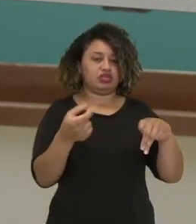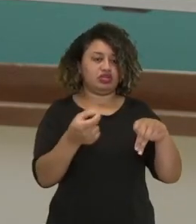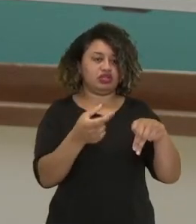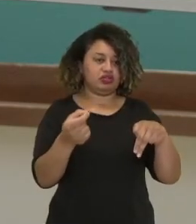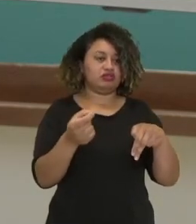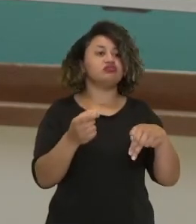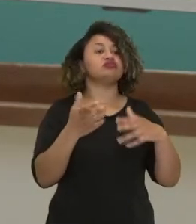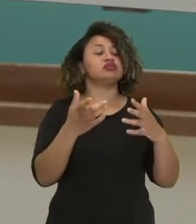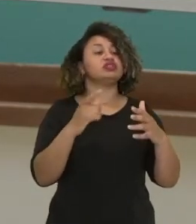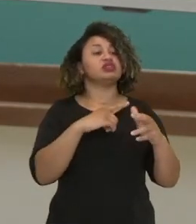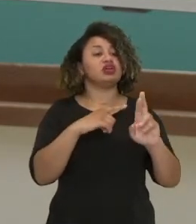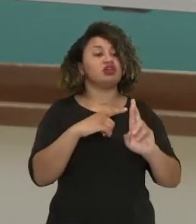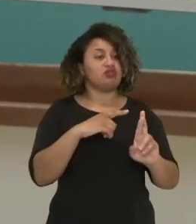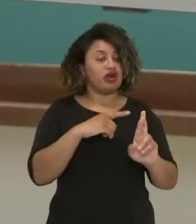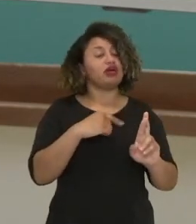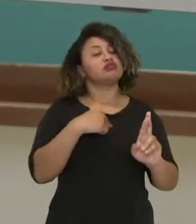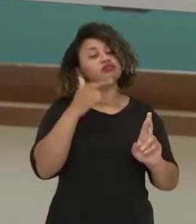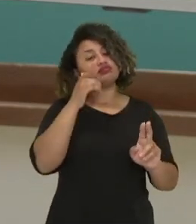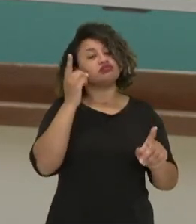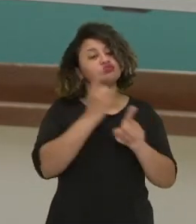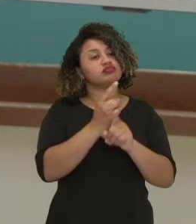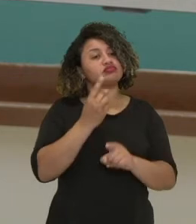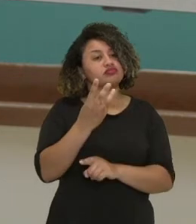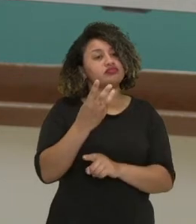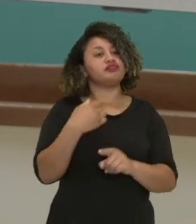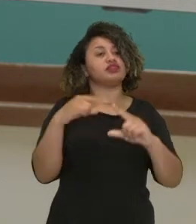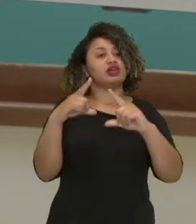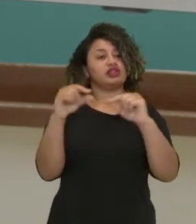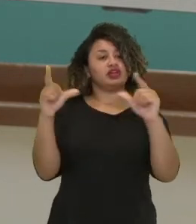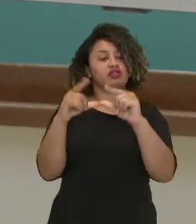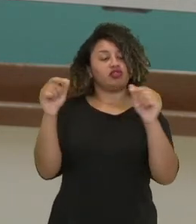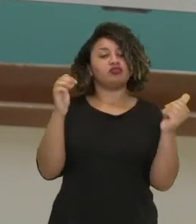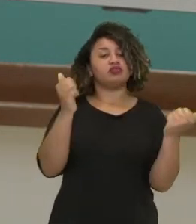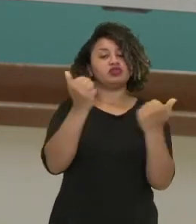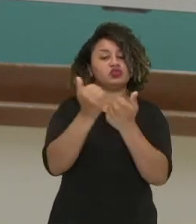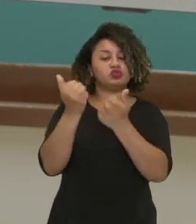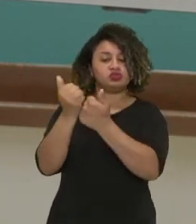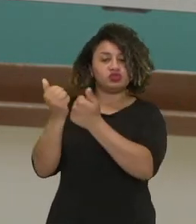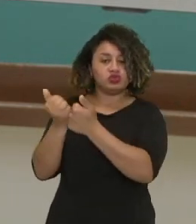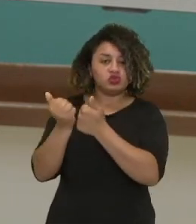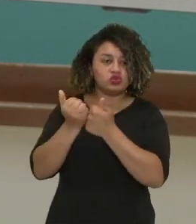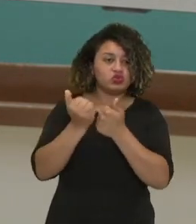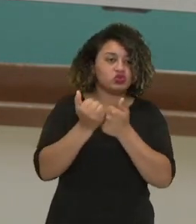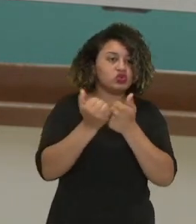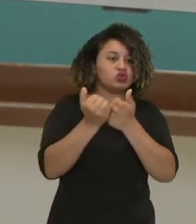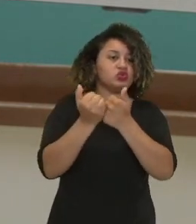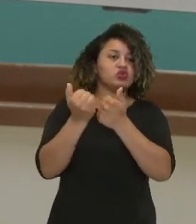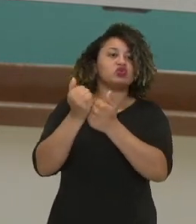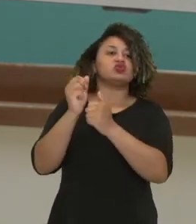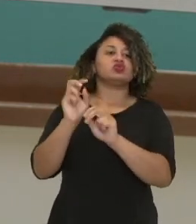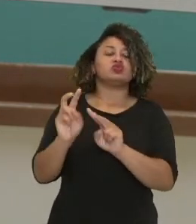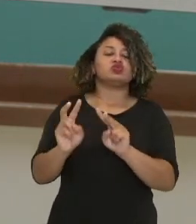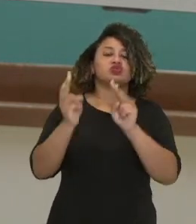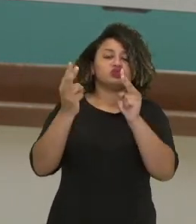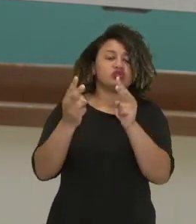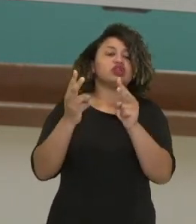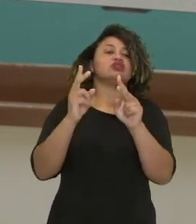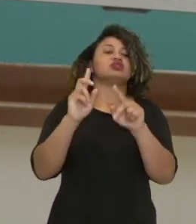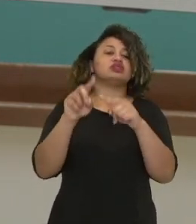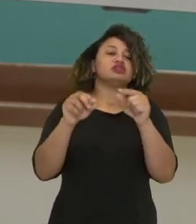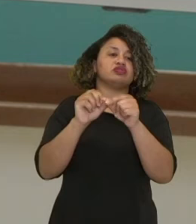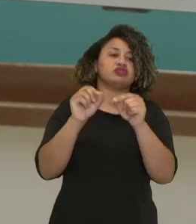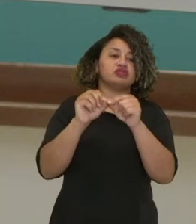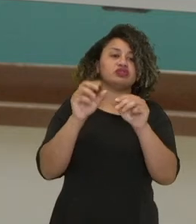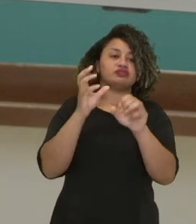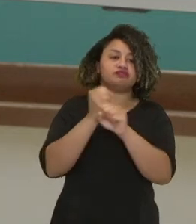aqui e vamos substituir. A20, a n é igual a 20, que é o que eu quero descobrir. O meu A1 é